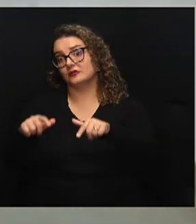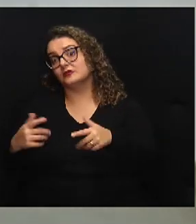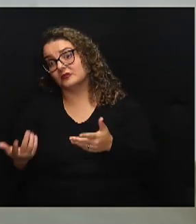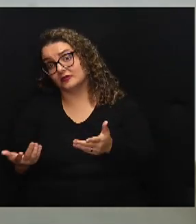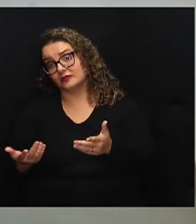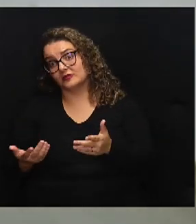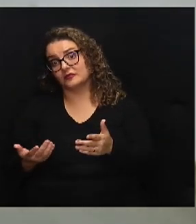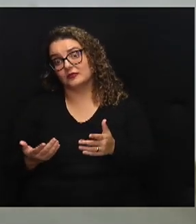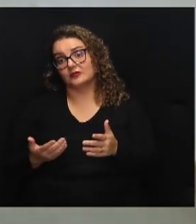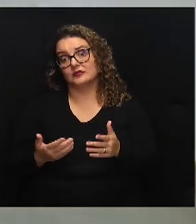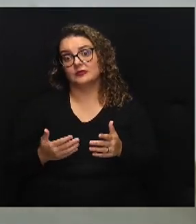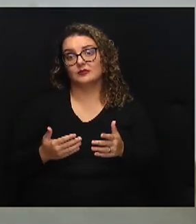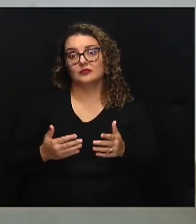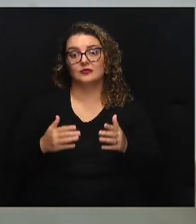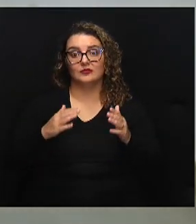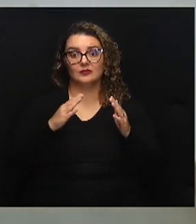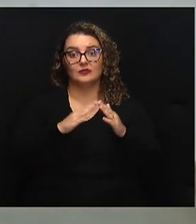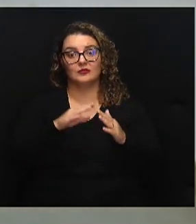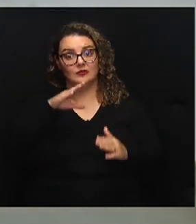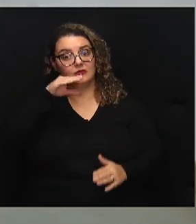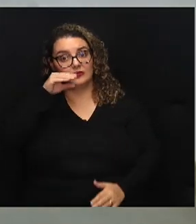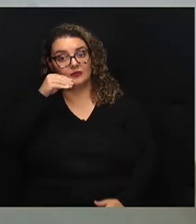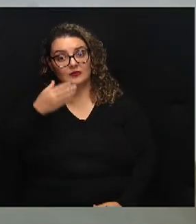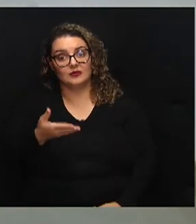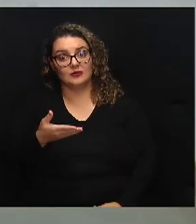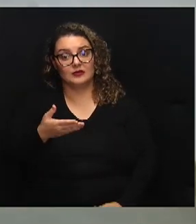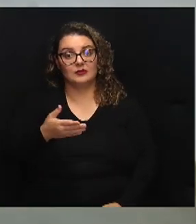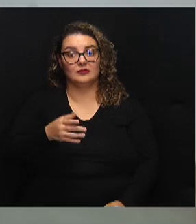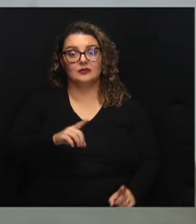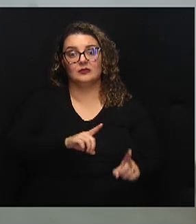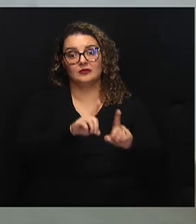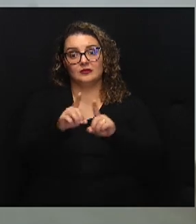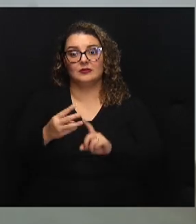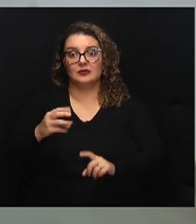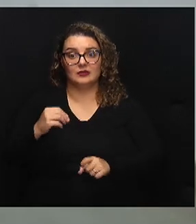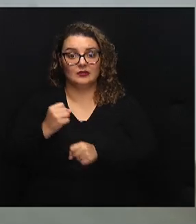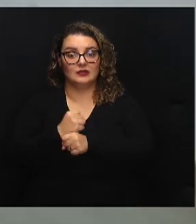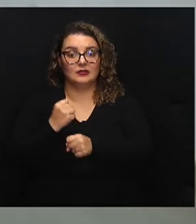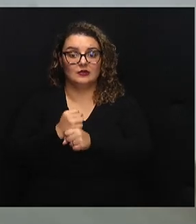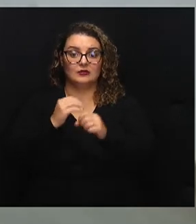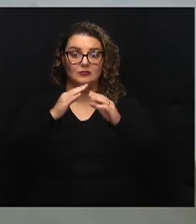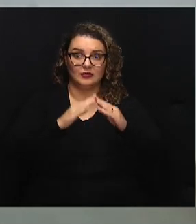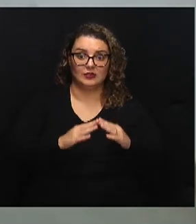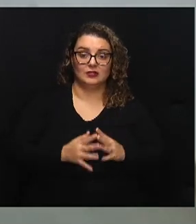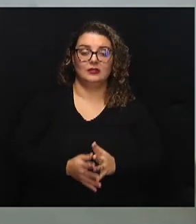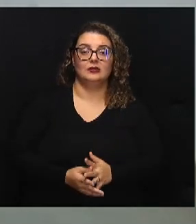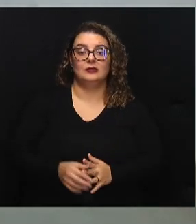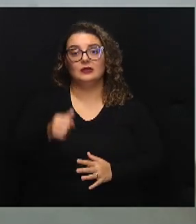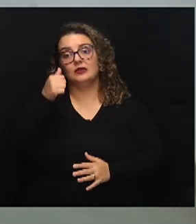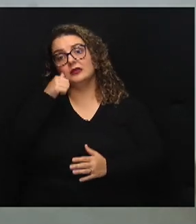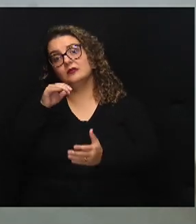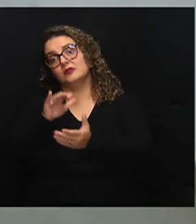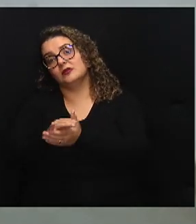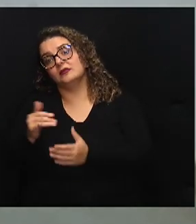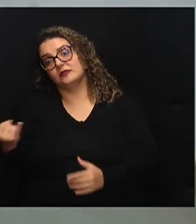fazer uma casa para o meu funcionário que me acompanha há 30 anos morar. E a minha esposa falou para mim,